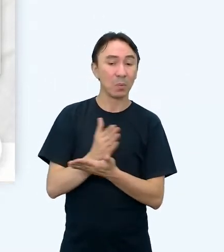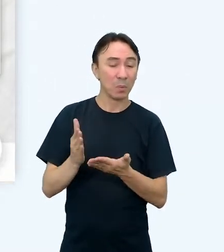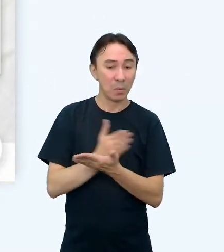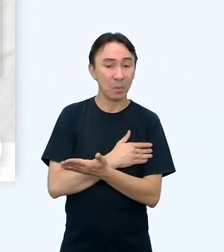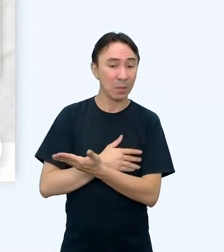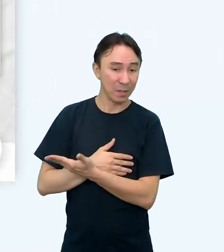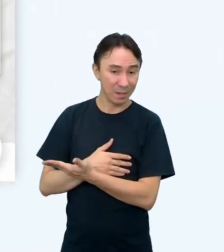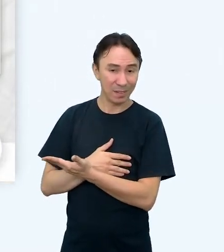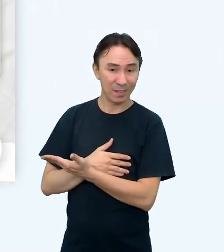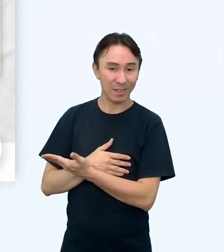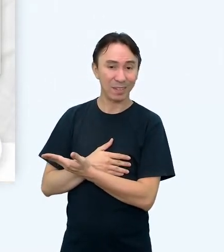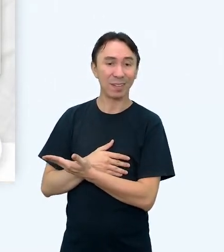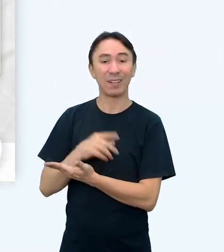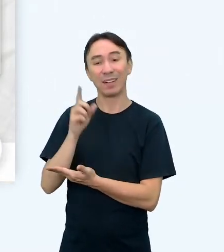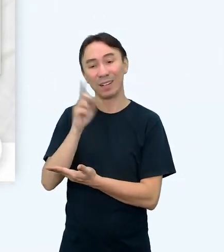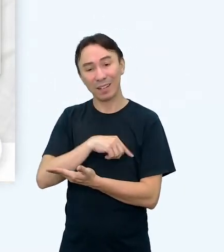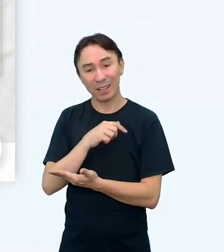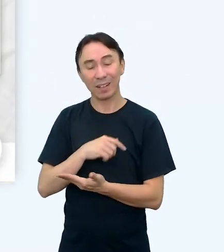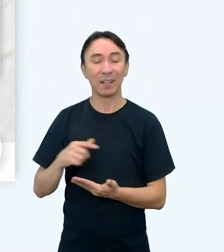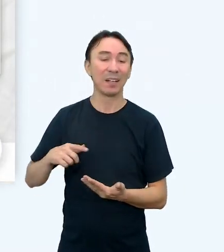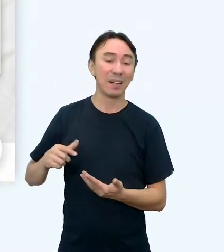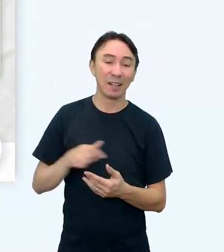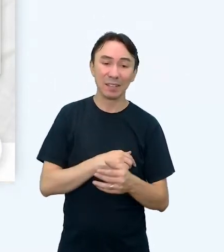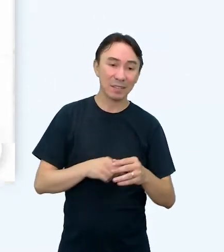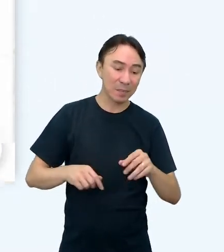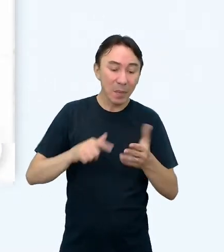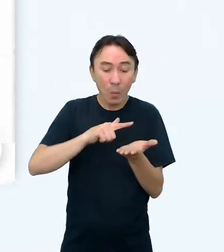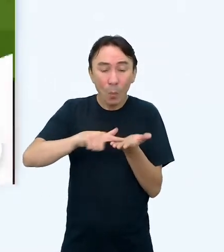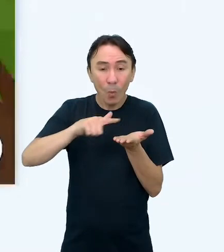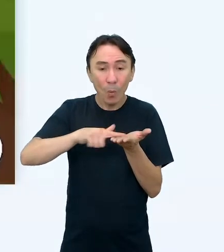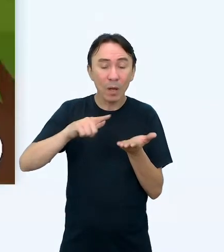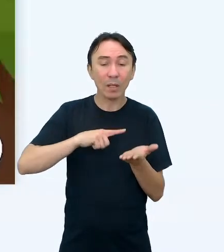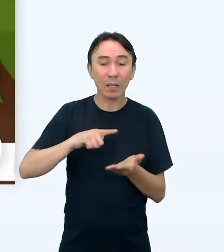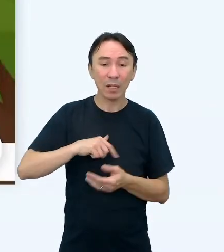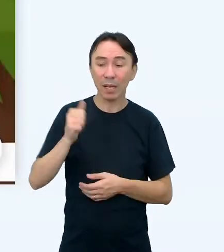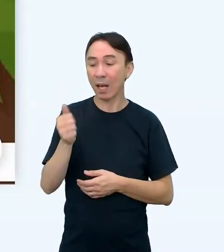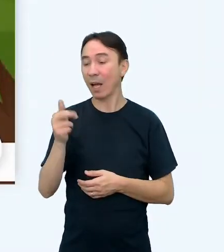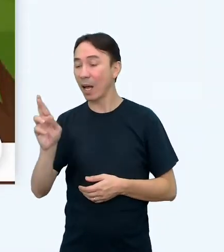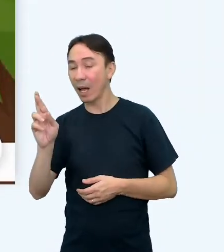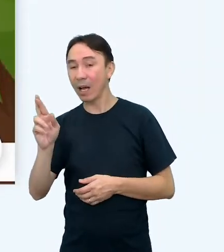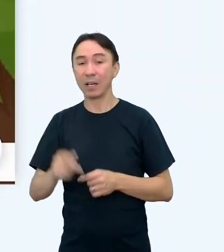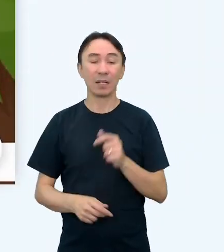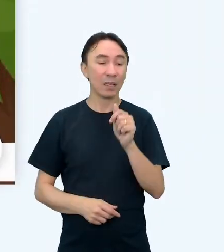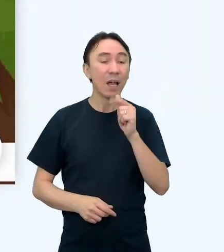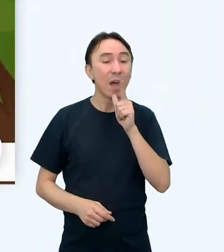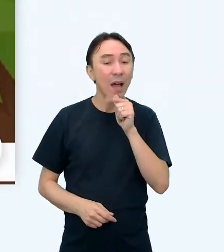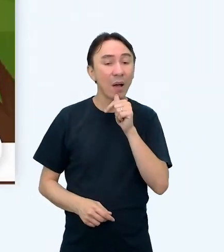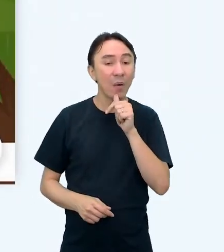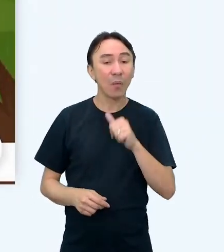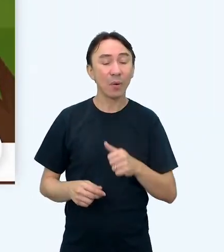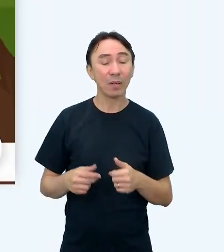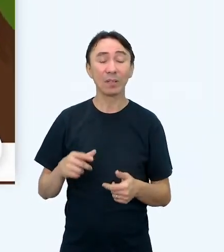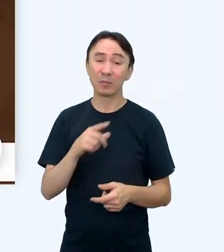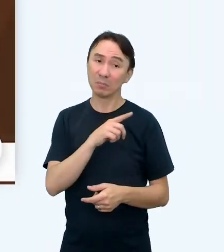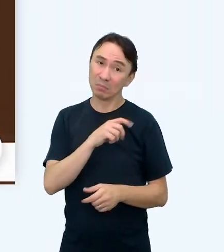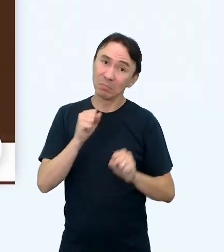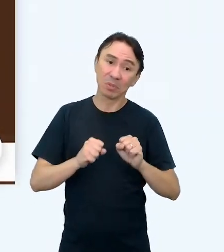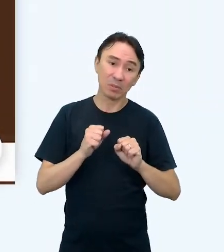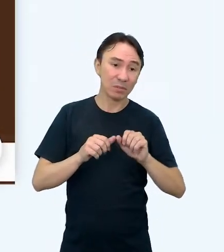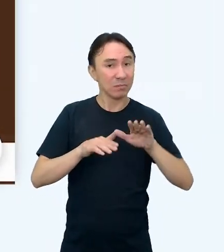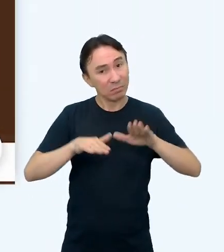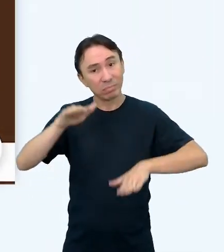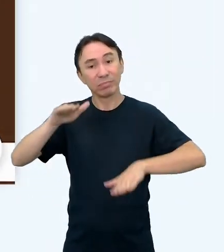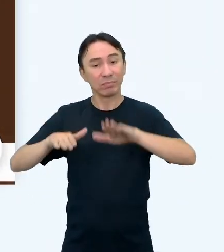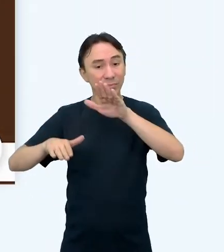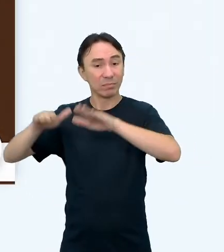Esses espaços vazios são ocupados por gases e pela água. As proporções dessas duas fases podem ter grandes variações ao longo do tempo.